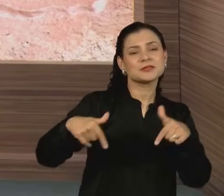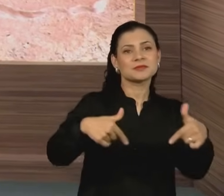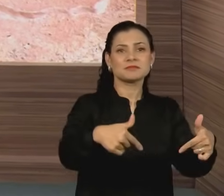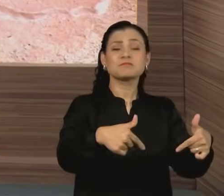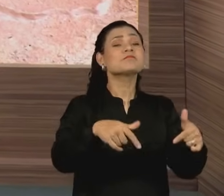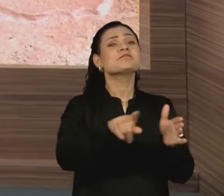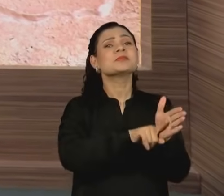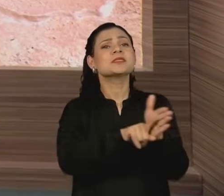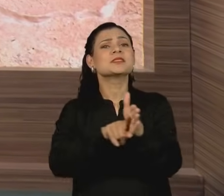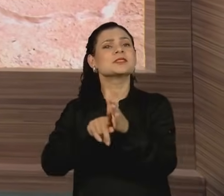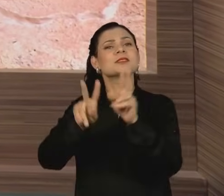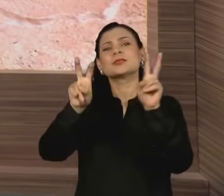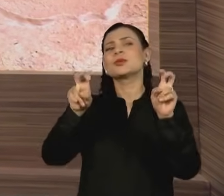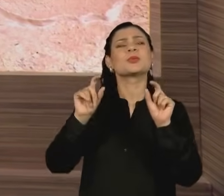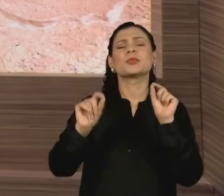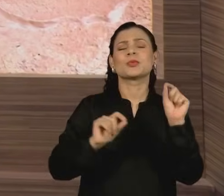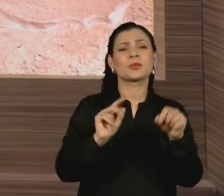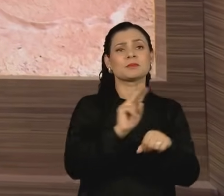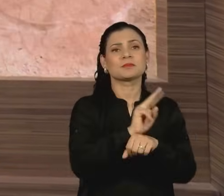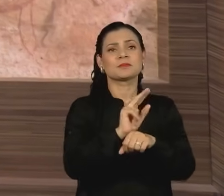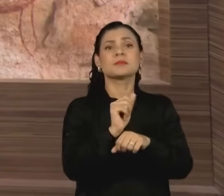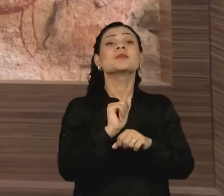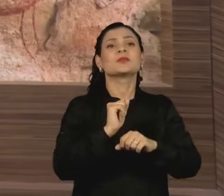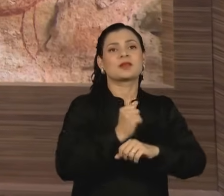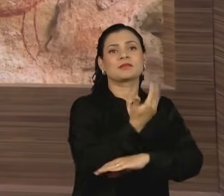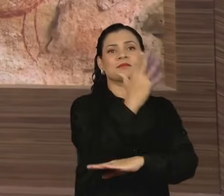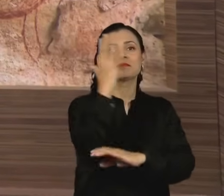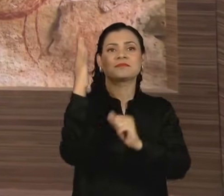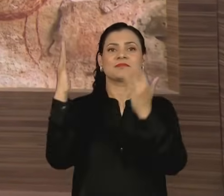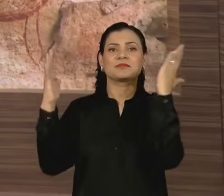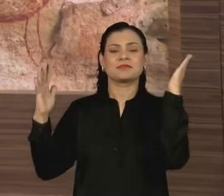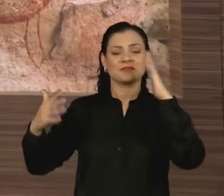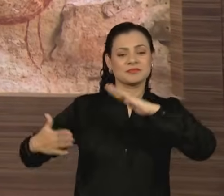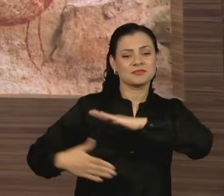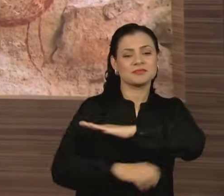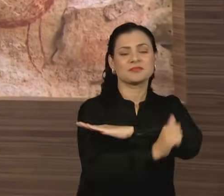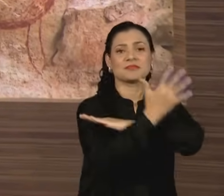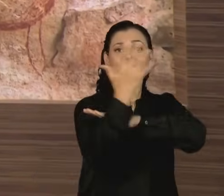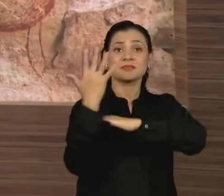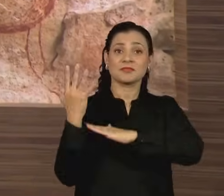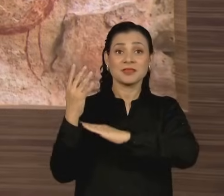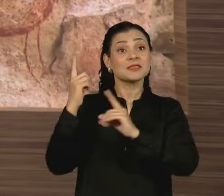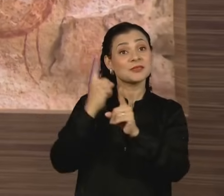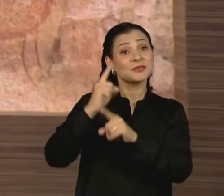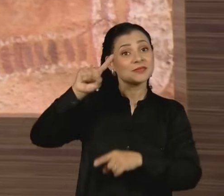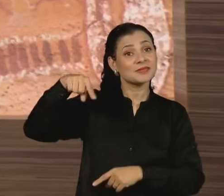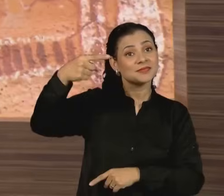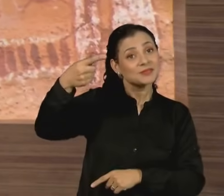pesquisas em defesa da diversidade de formas de vida na Terra. Até lá!